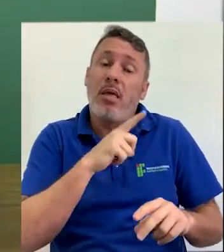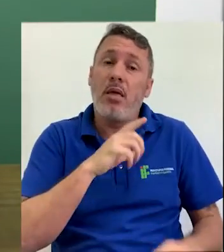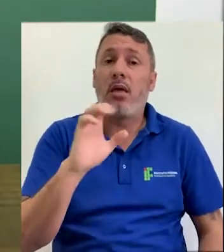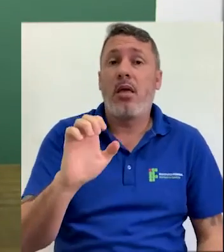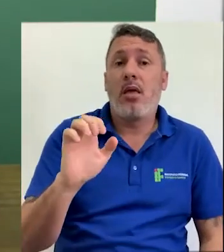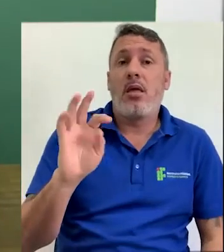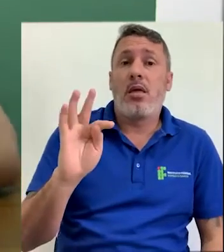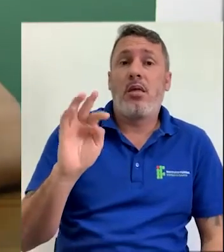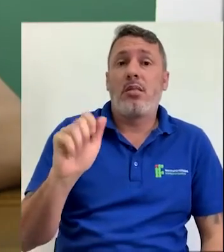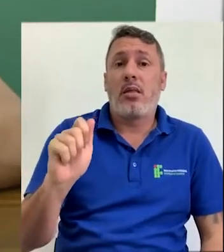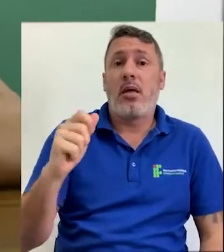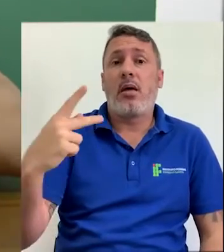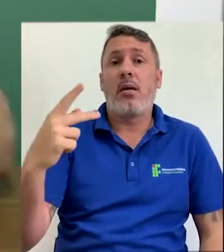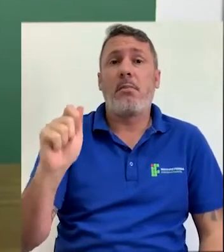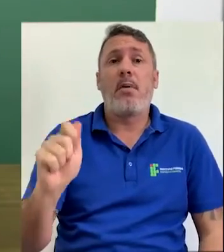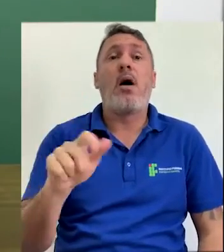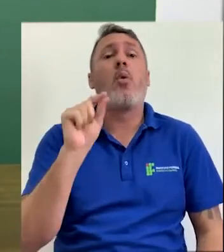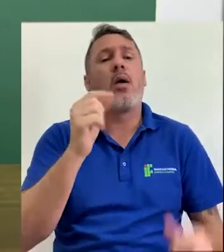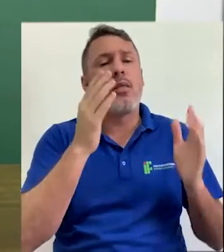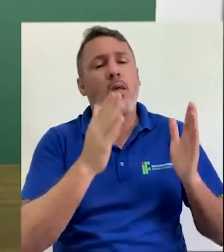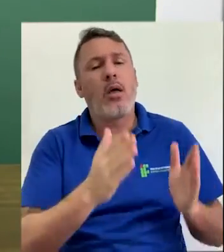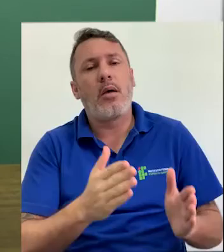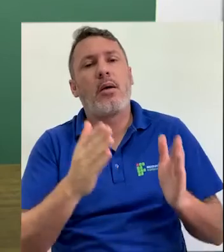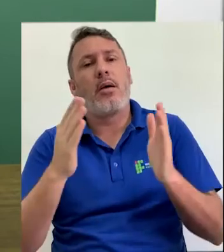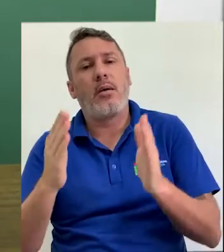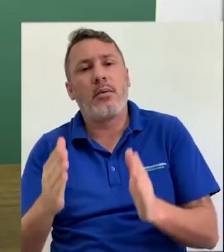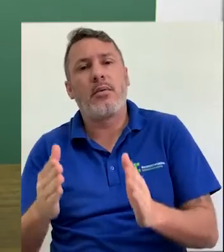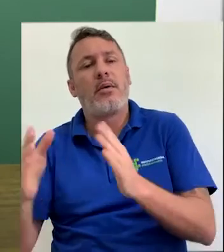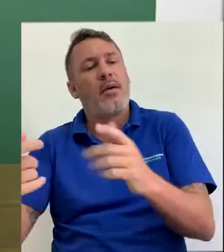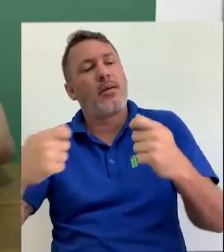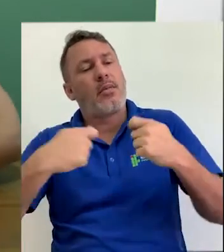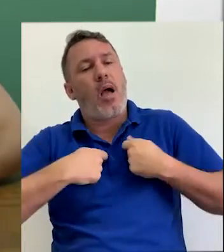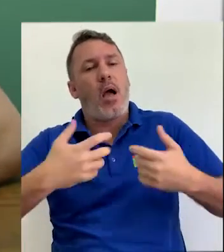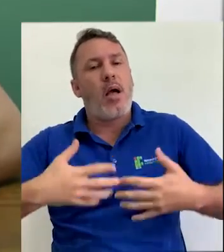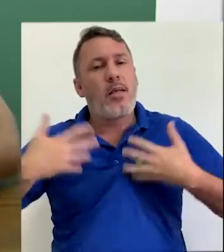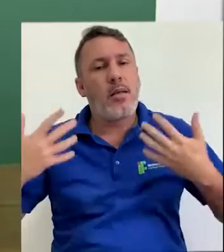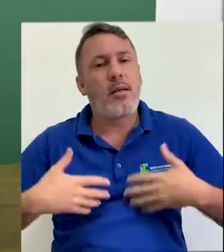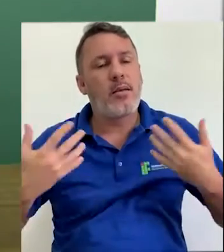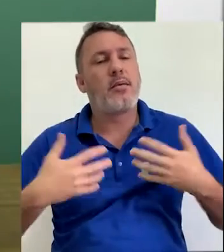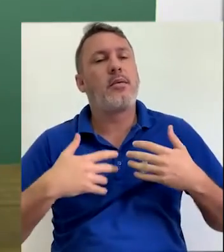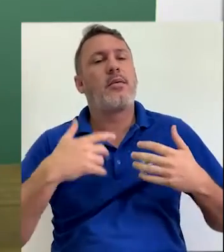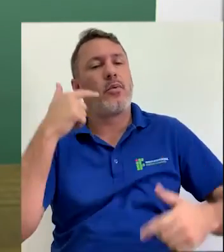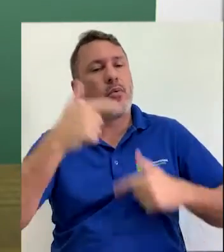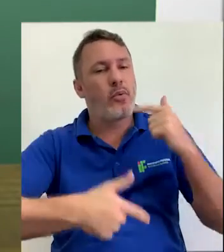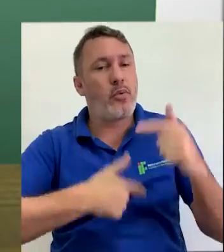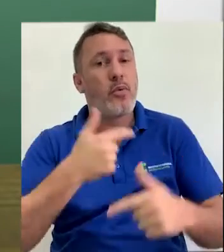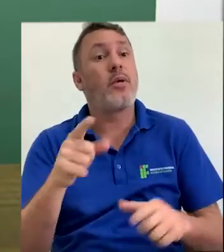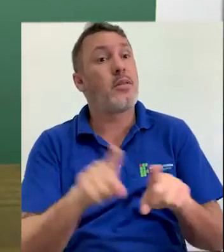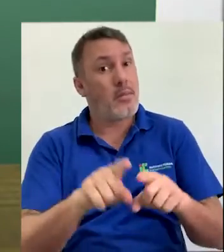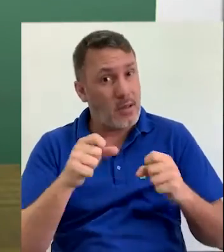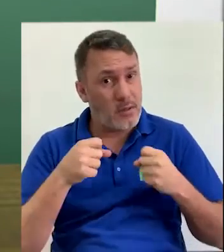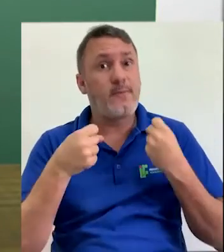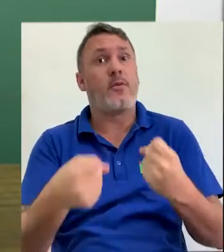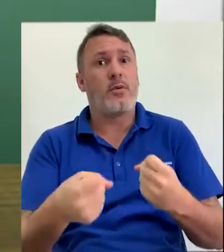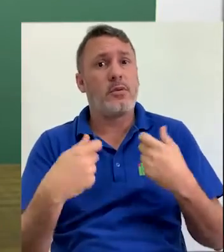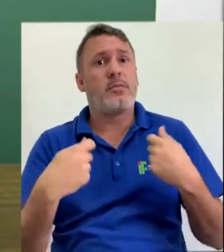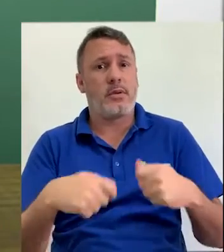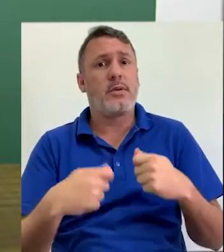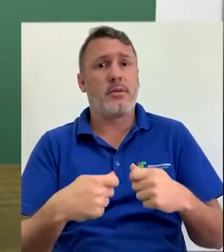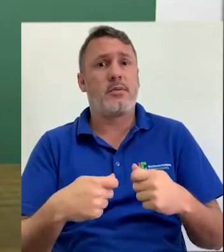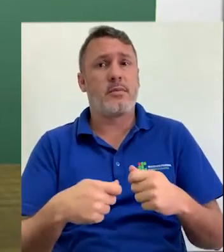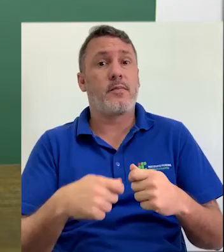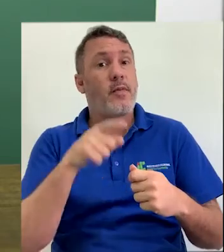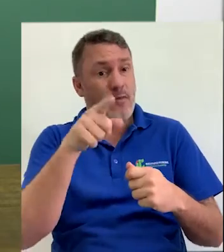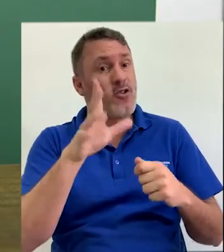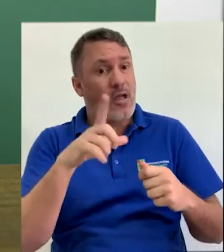etapas, requer alegria, mas também requer esforço. Este